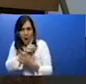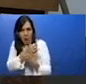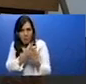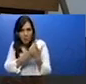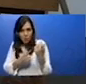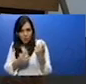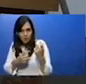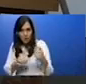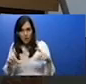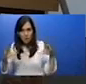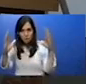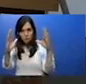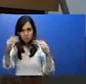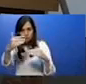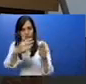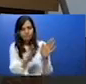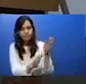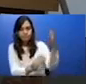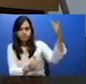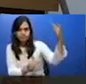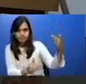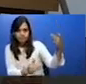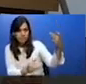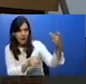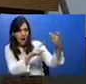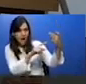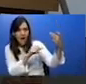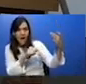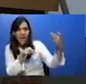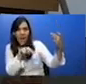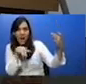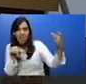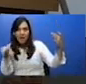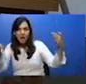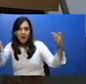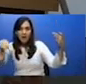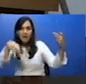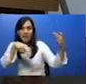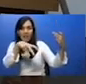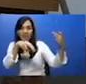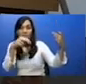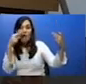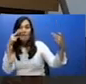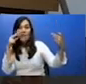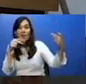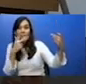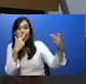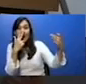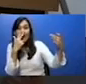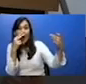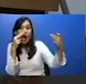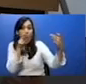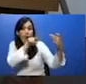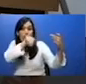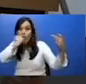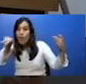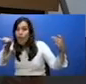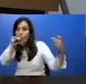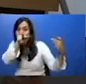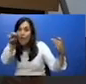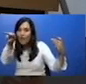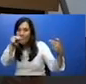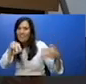sobre um móvel e anda sobre a sala de vocês, parece que o olhar dela vai